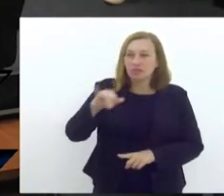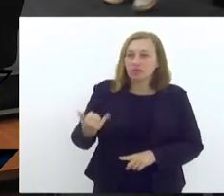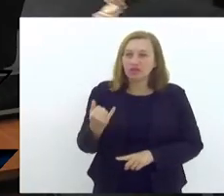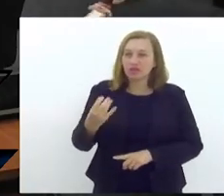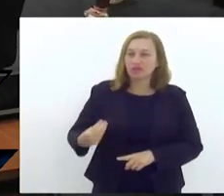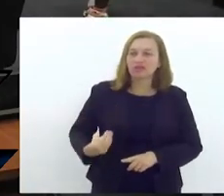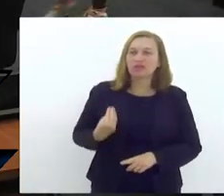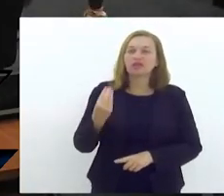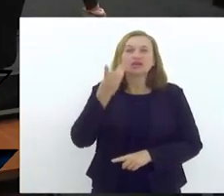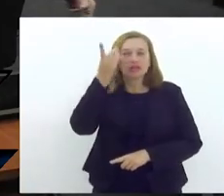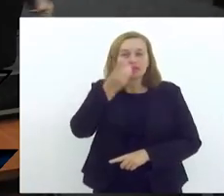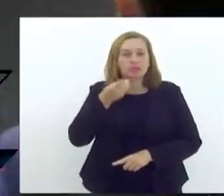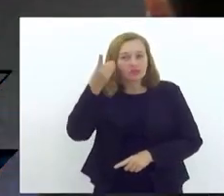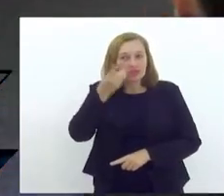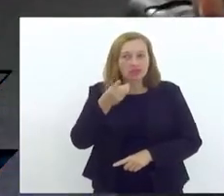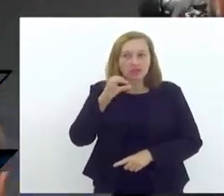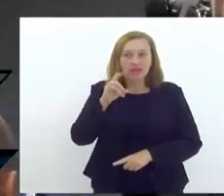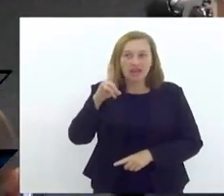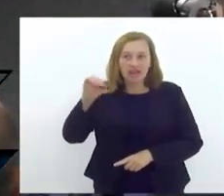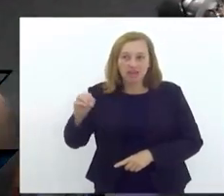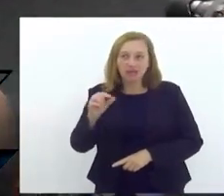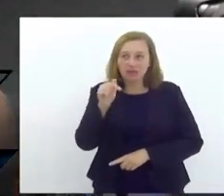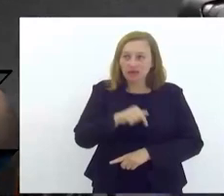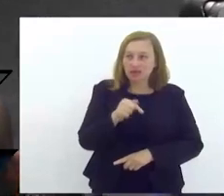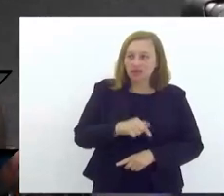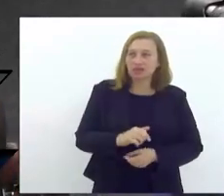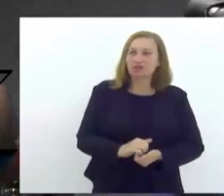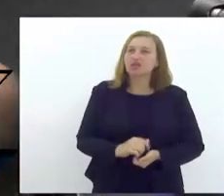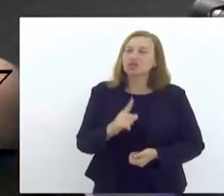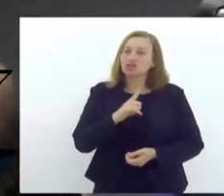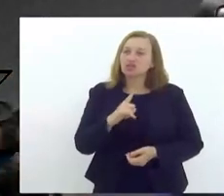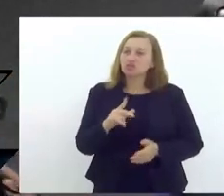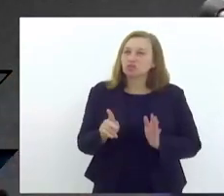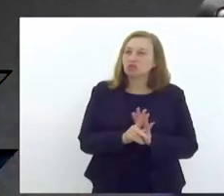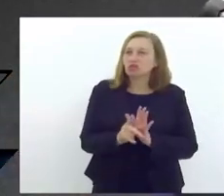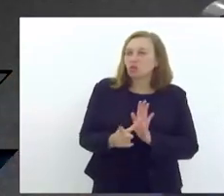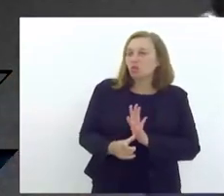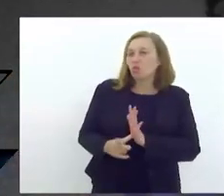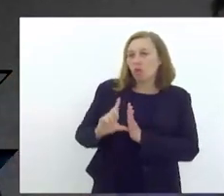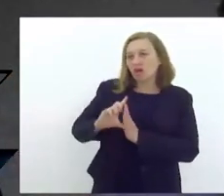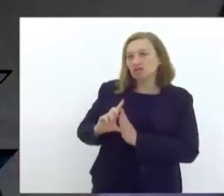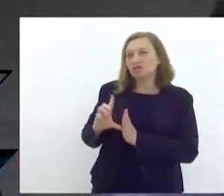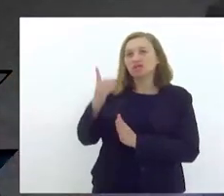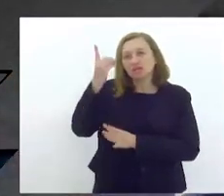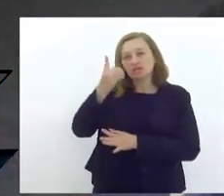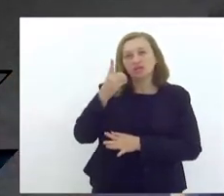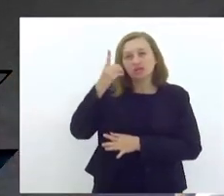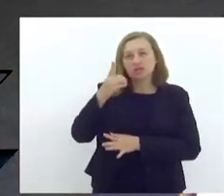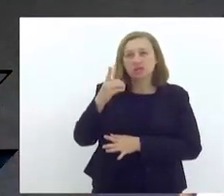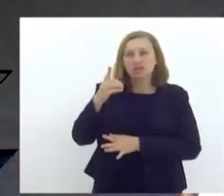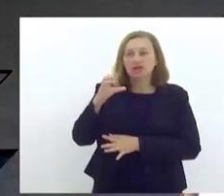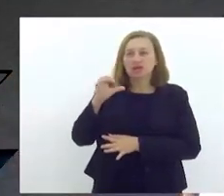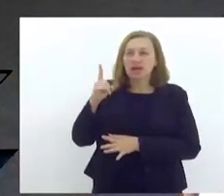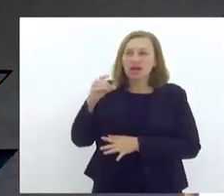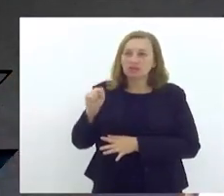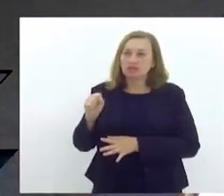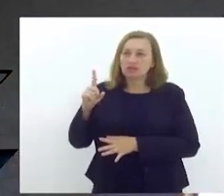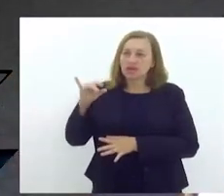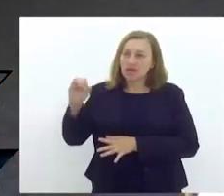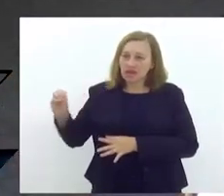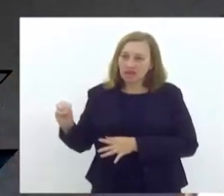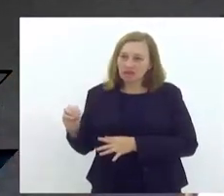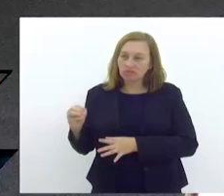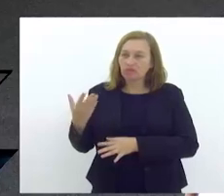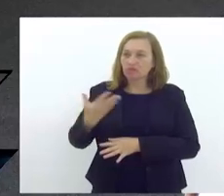do deputado Caiado aqui que havia um projeto anterior do deputado Carlos Caiado nosso colega na